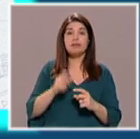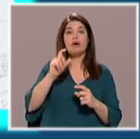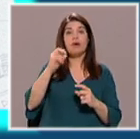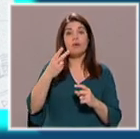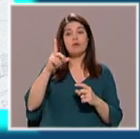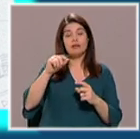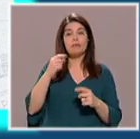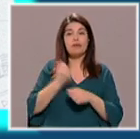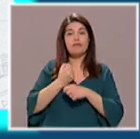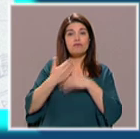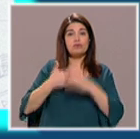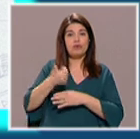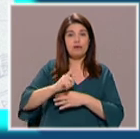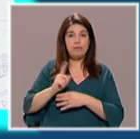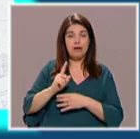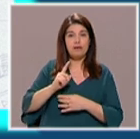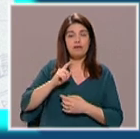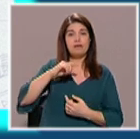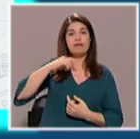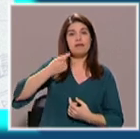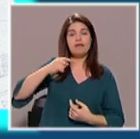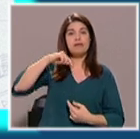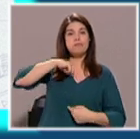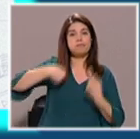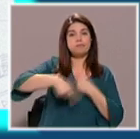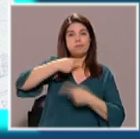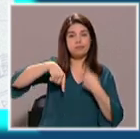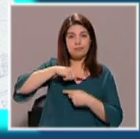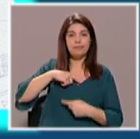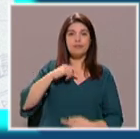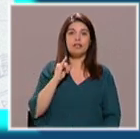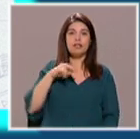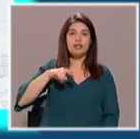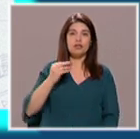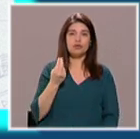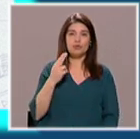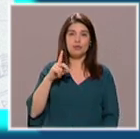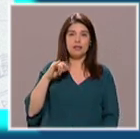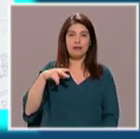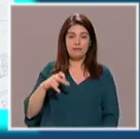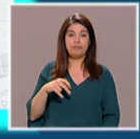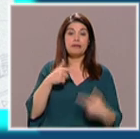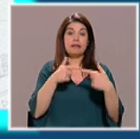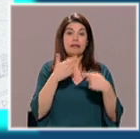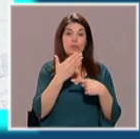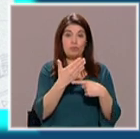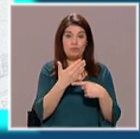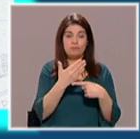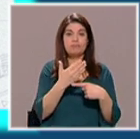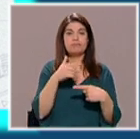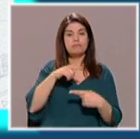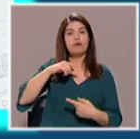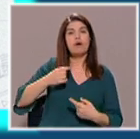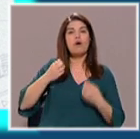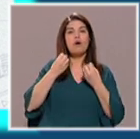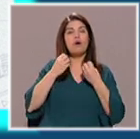metabolismo da insulina. O que é que isto quer dizer? Contrariamente à diabetes do tipo 1, há secreção, há produção da hormona